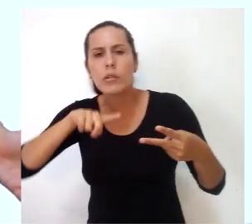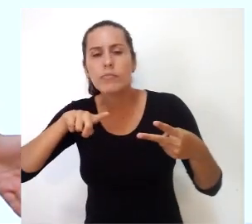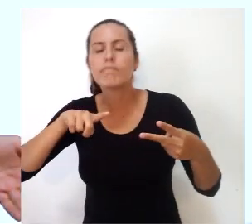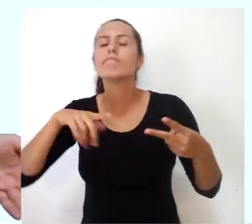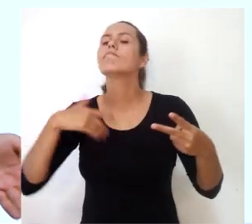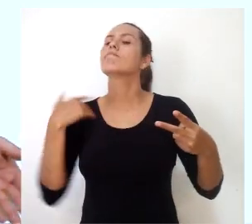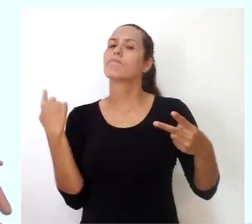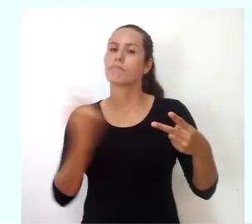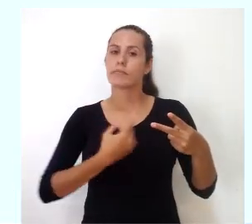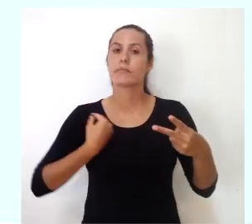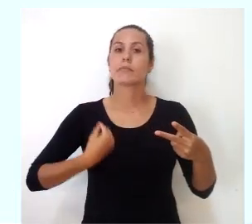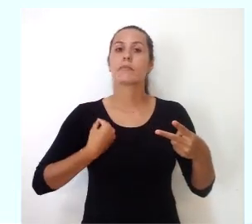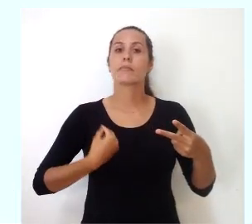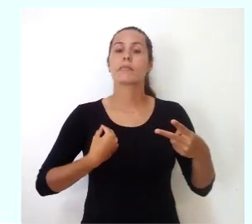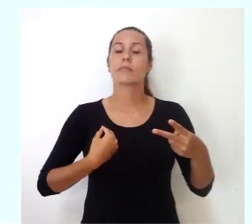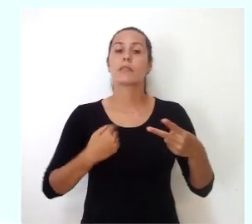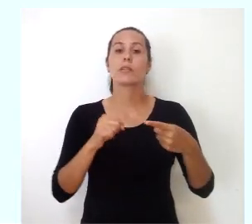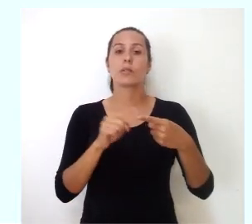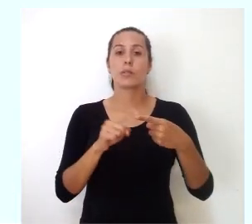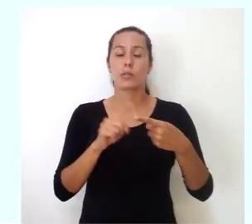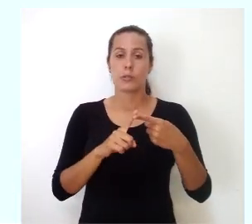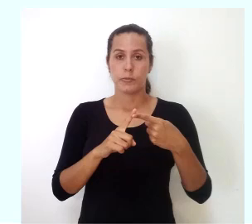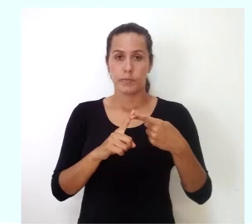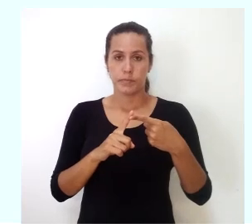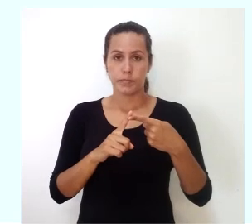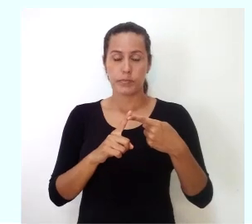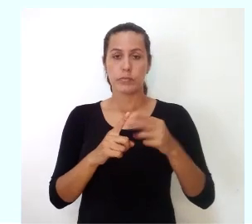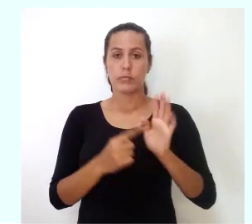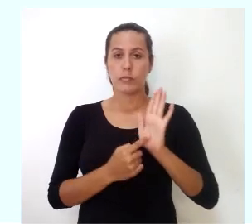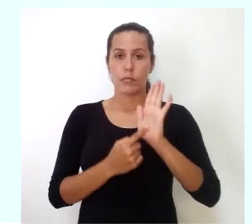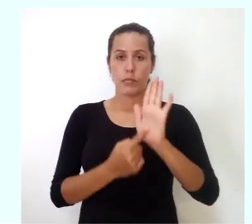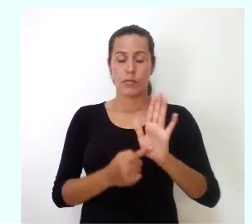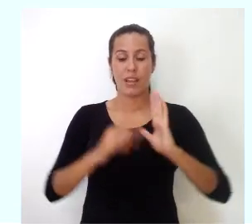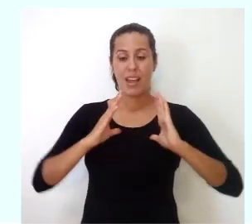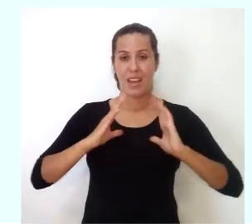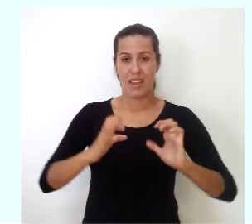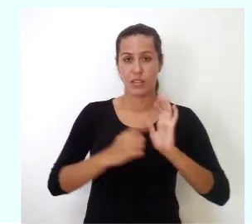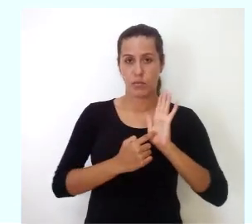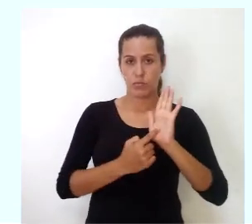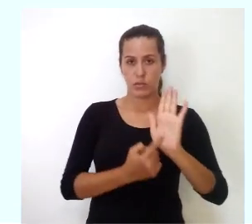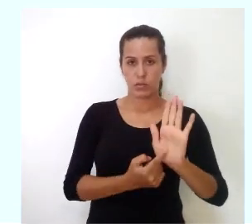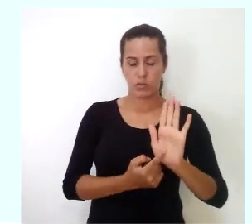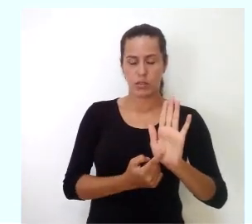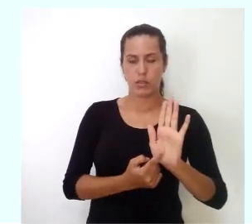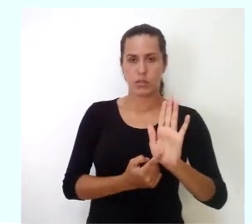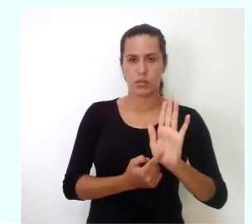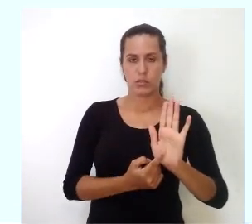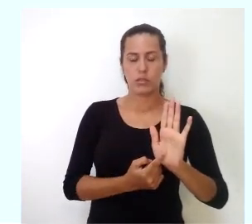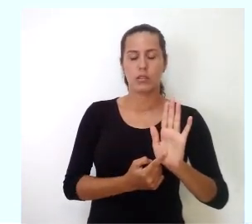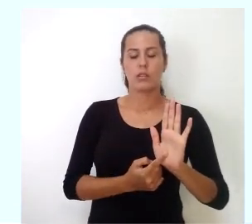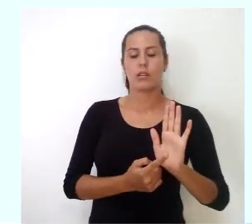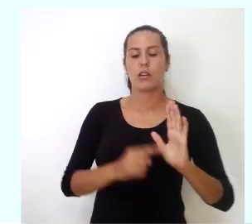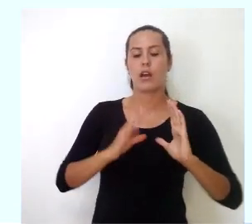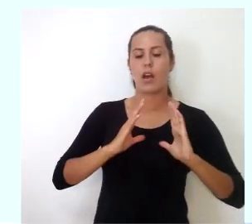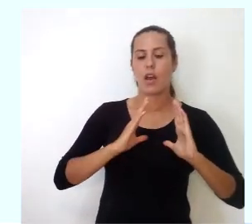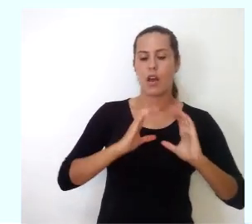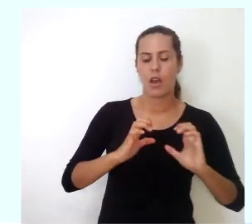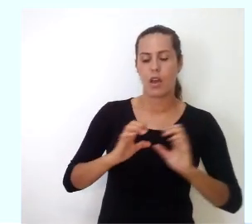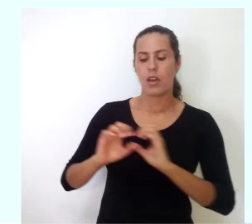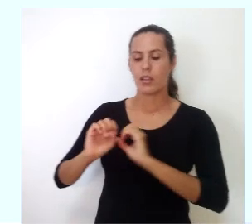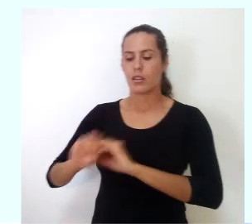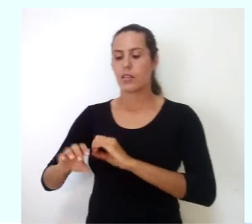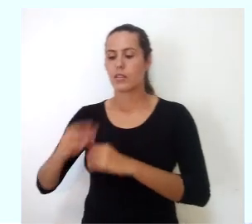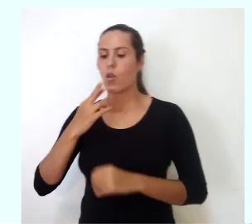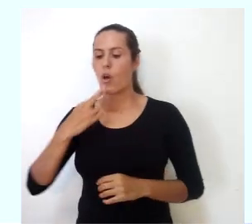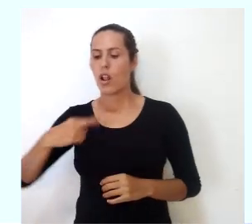como objetivo hoje apresentar a ética, observar essa relação entre ética, ensino religioso, o